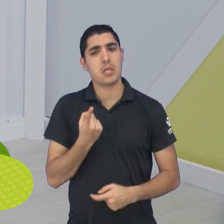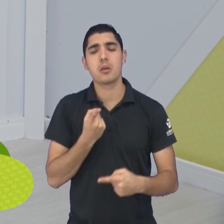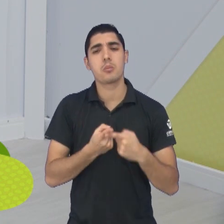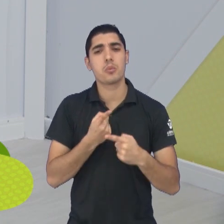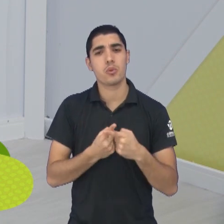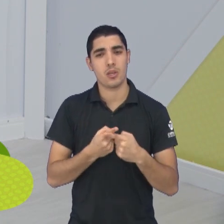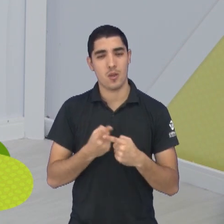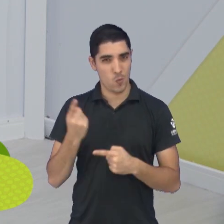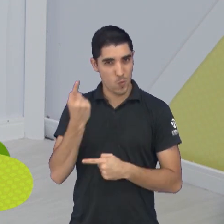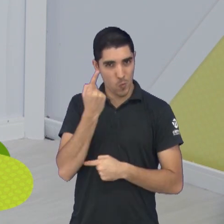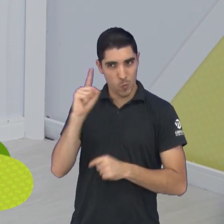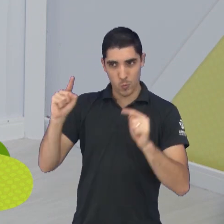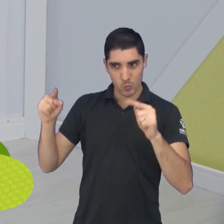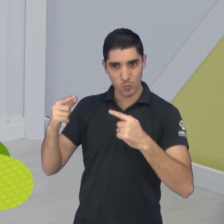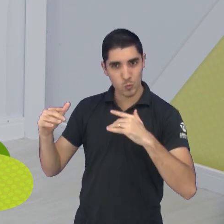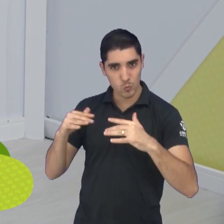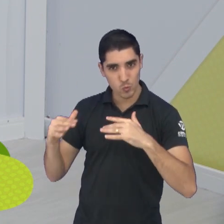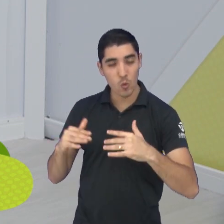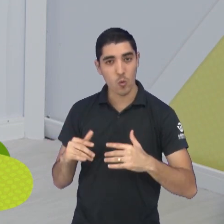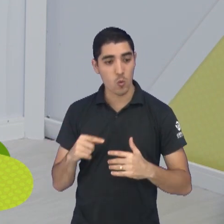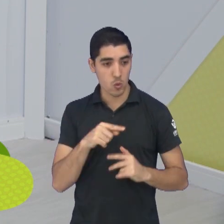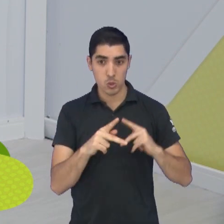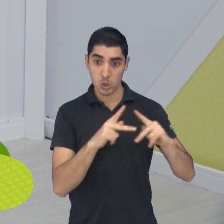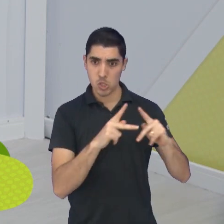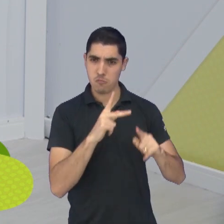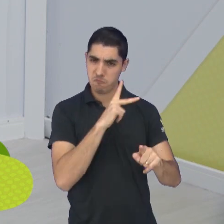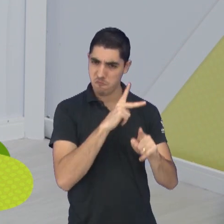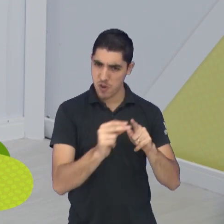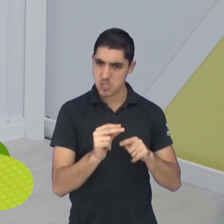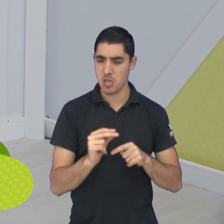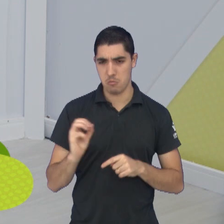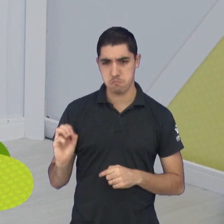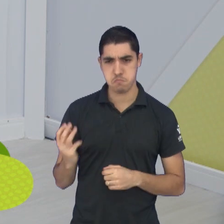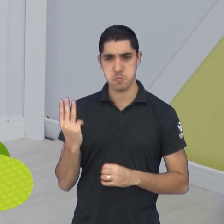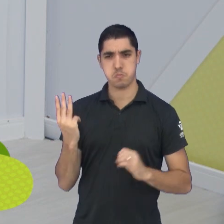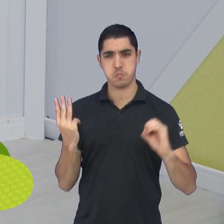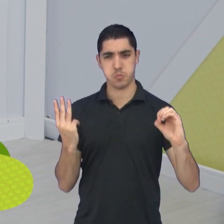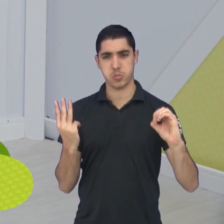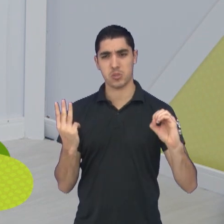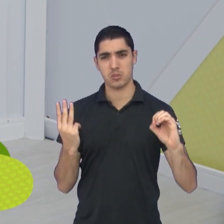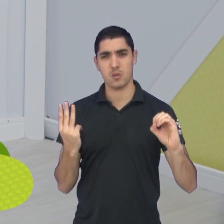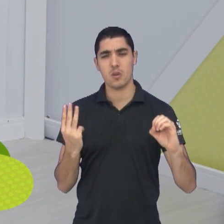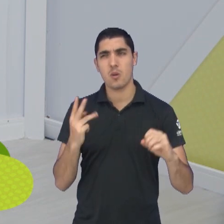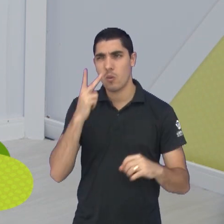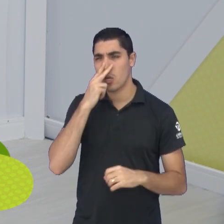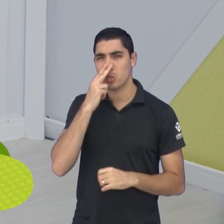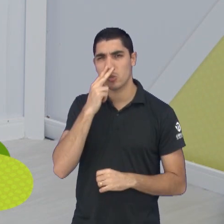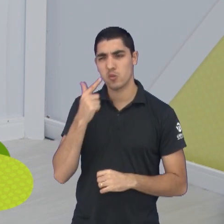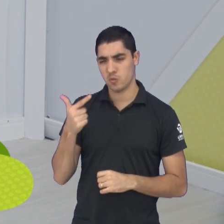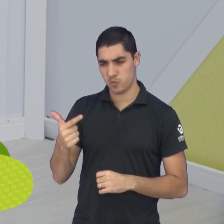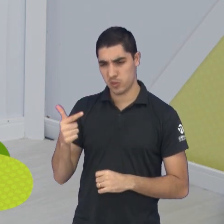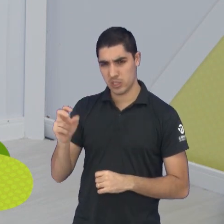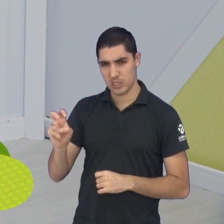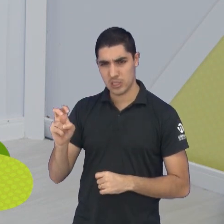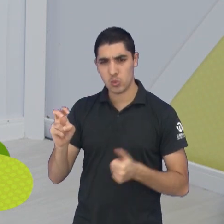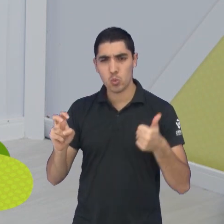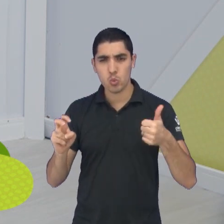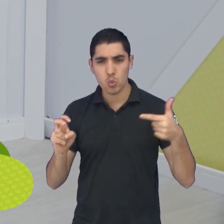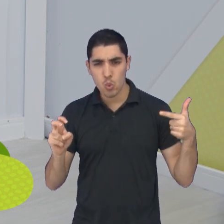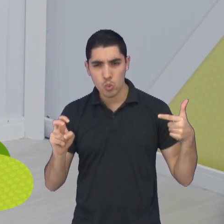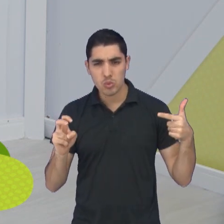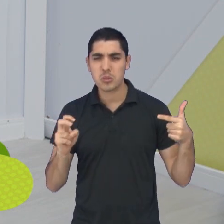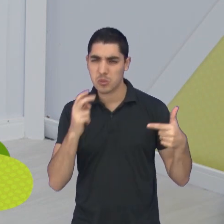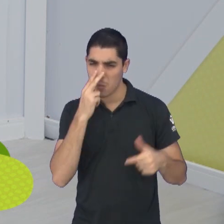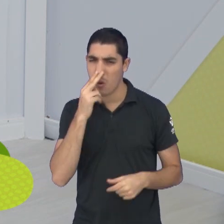da fase de classificação, como você bem disse, São José atropelou 3-0, acho que teve uma parcial que foi 25-12, acho. 25-12,